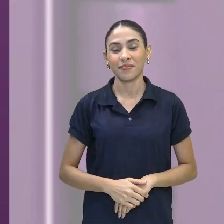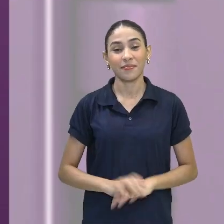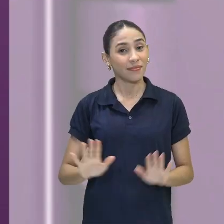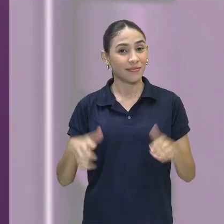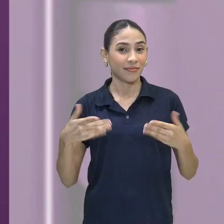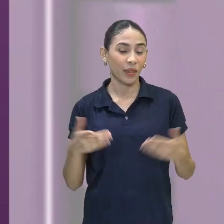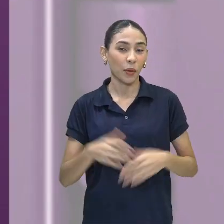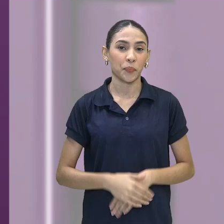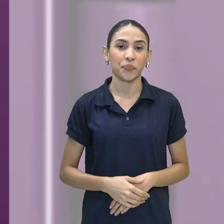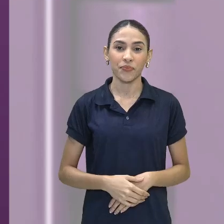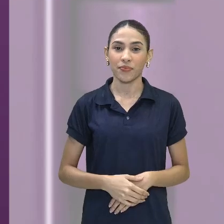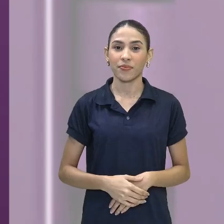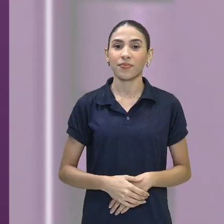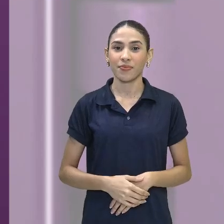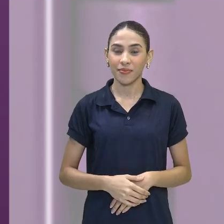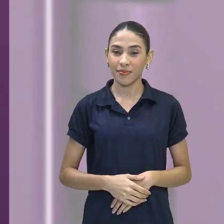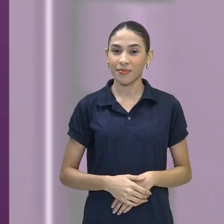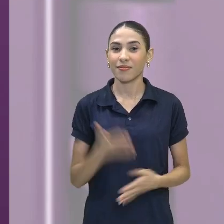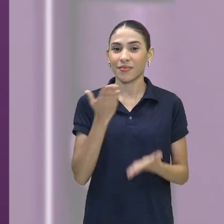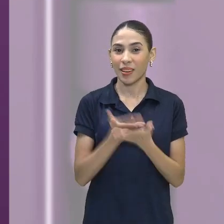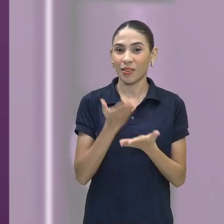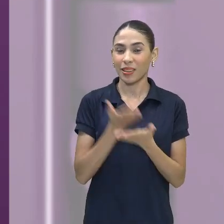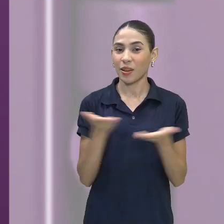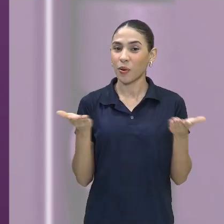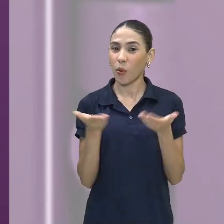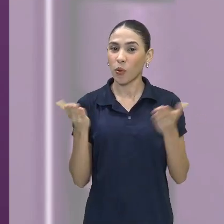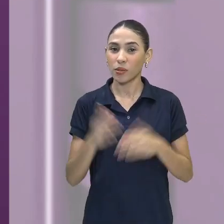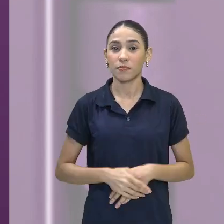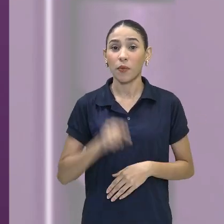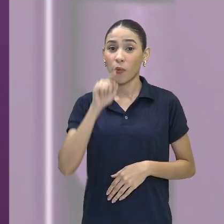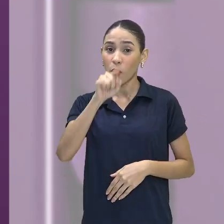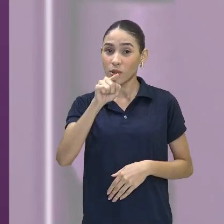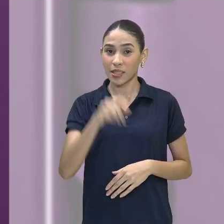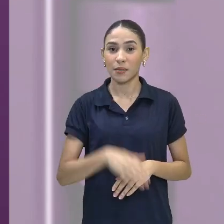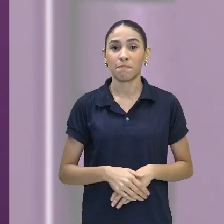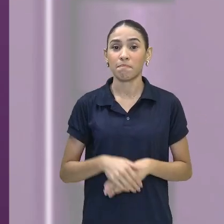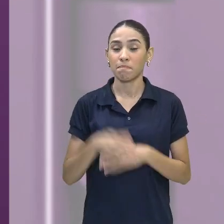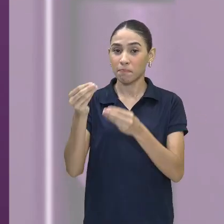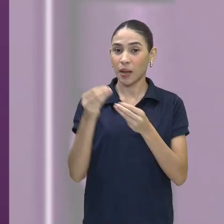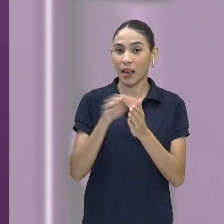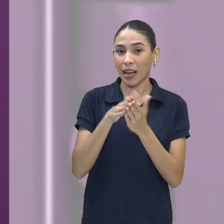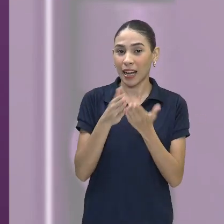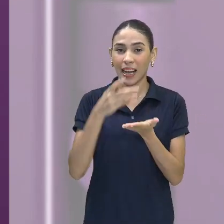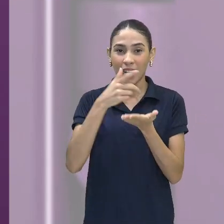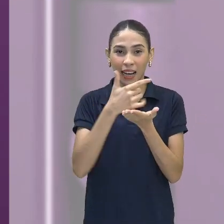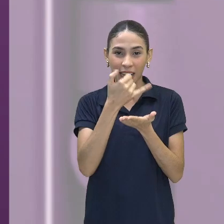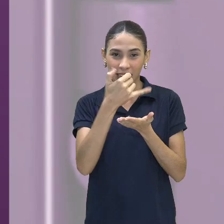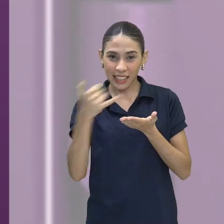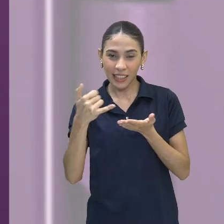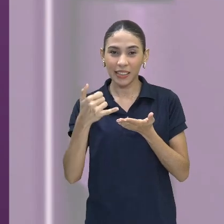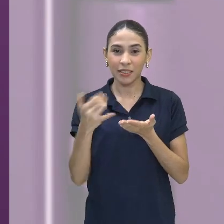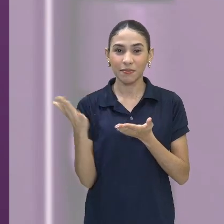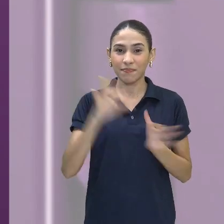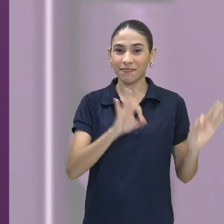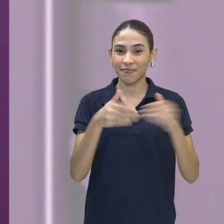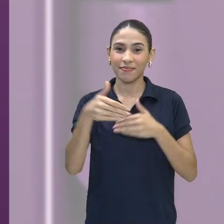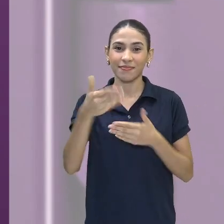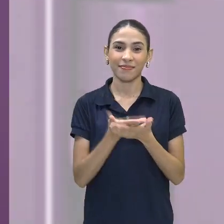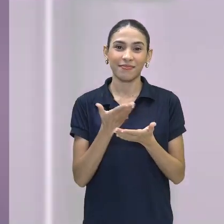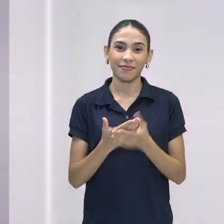Então, esse é o nossa aula de hoje. Então, pegue seu caderno, pegue sua caneta e vamos para a aula.